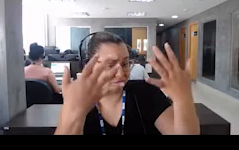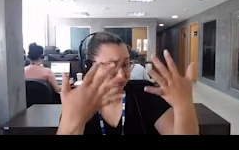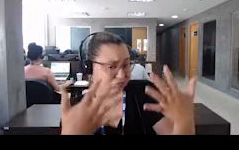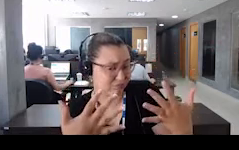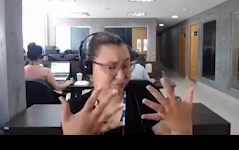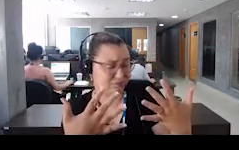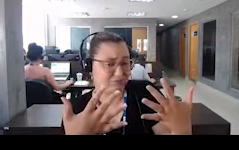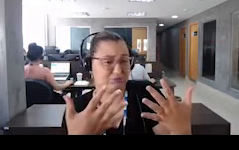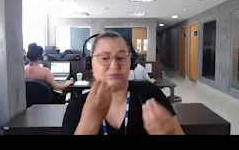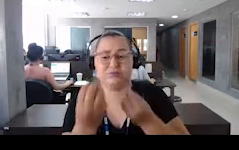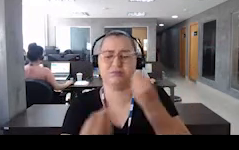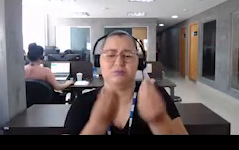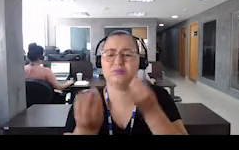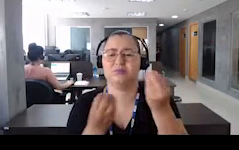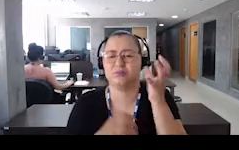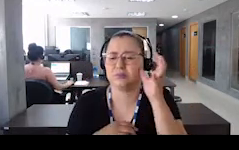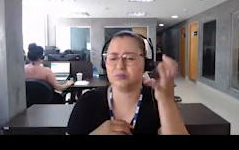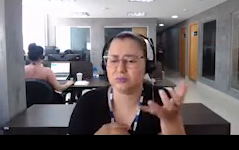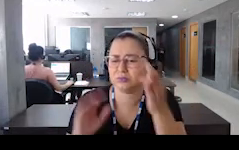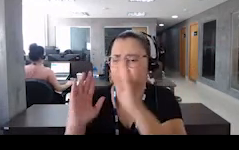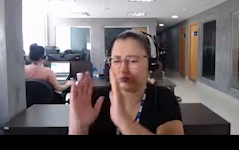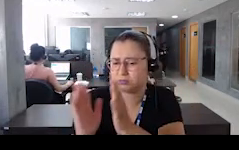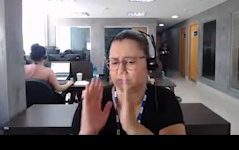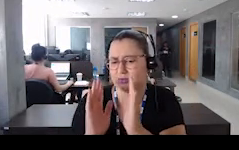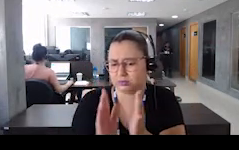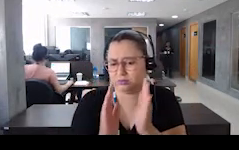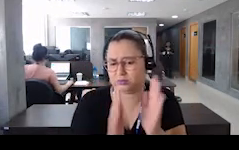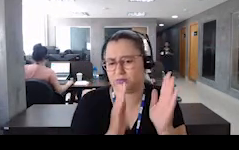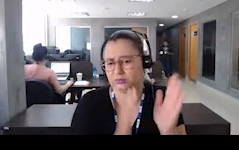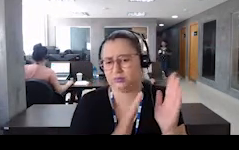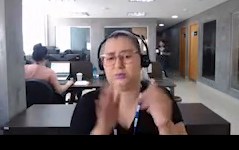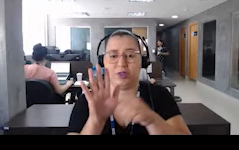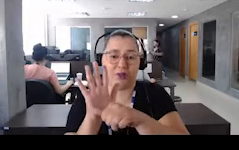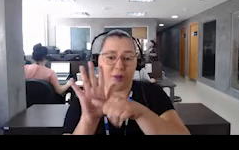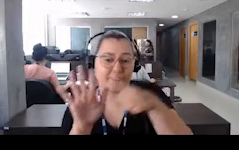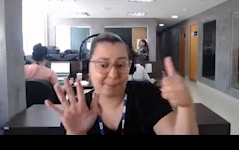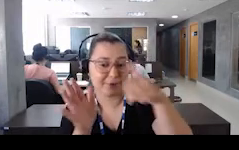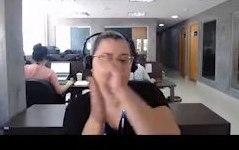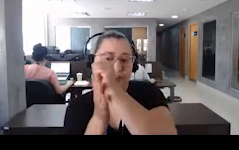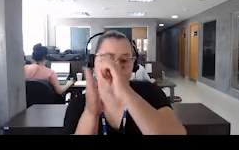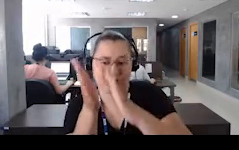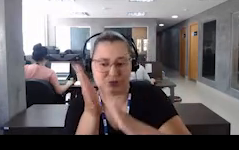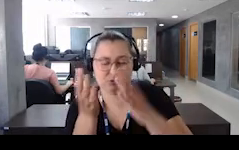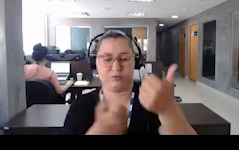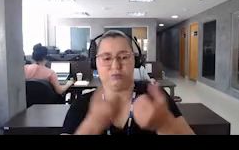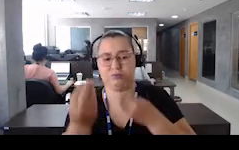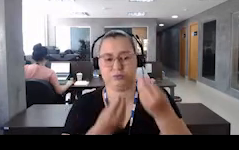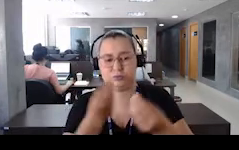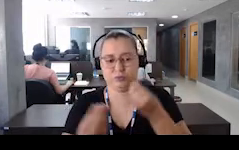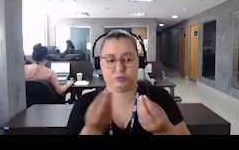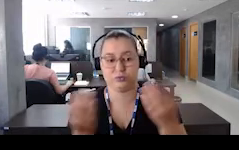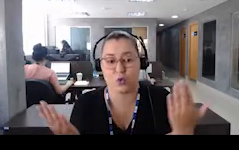a respeito da resolução, né? Do passo a passo aqui para a resolução da primeira situação de aprendizagem,